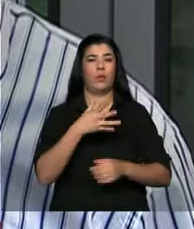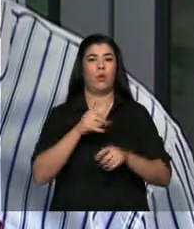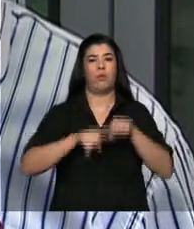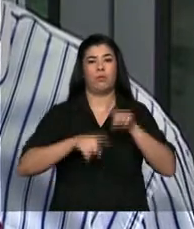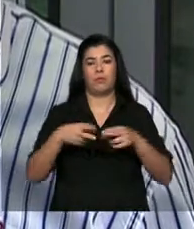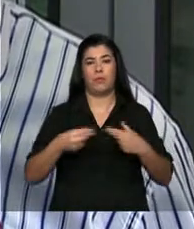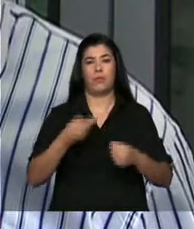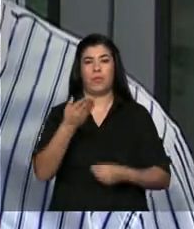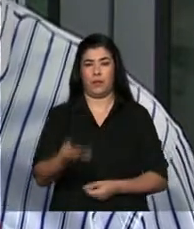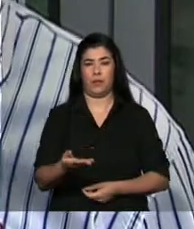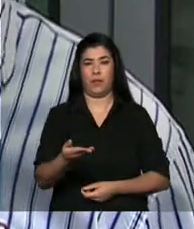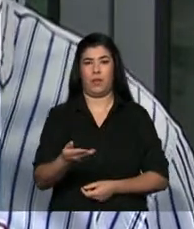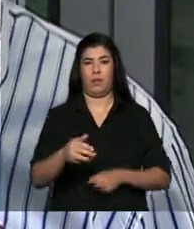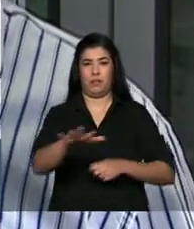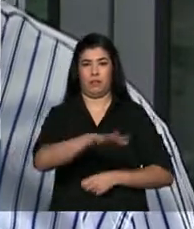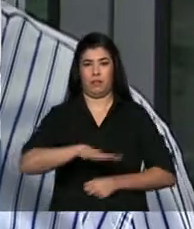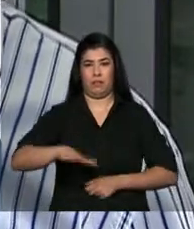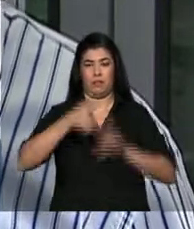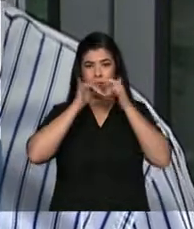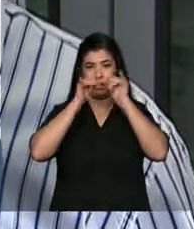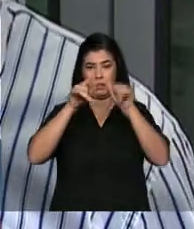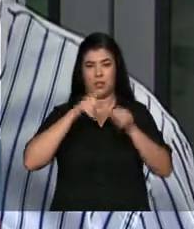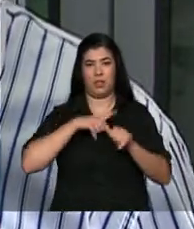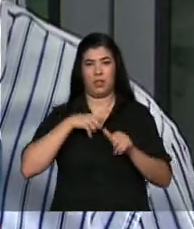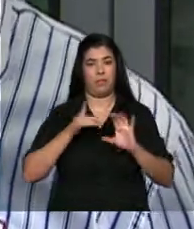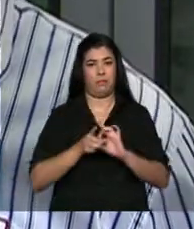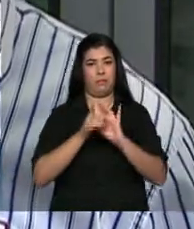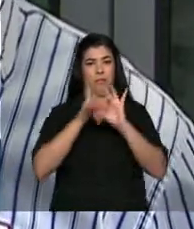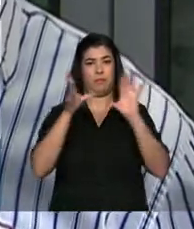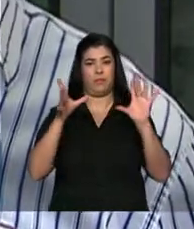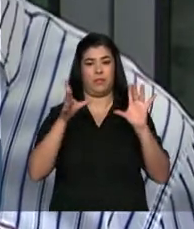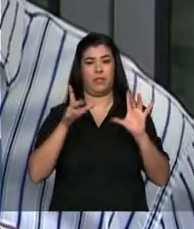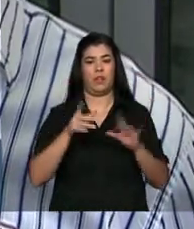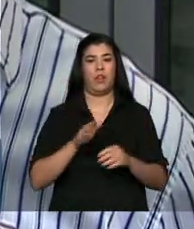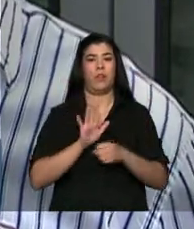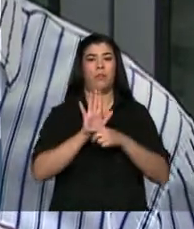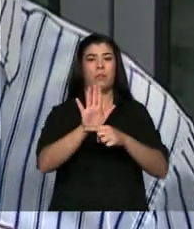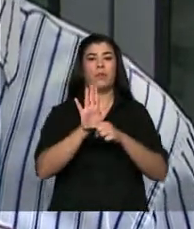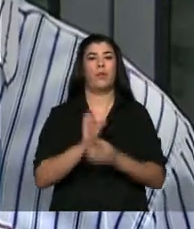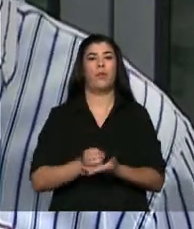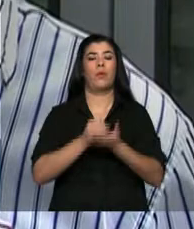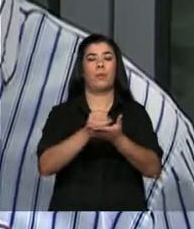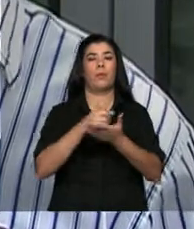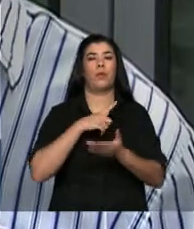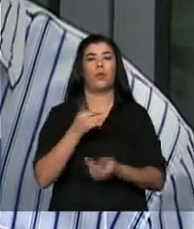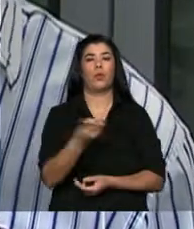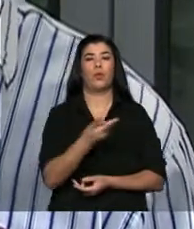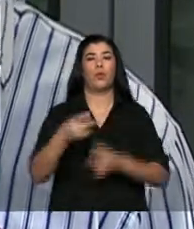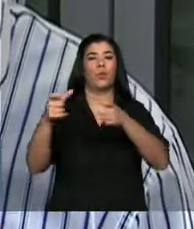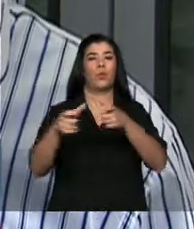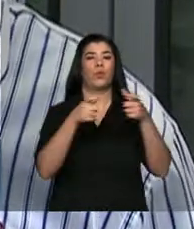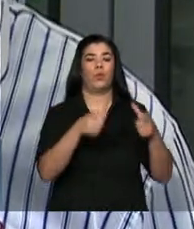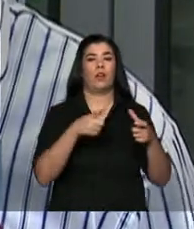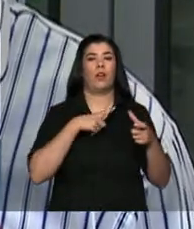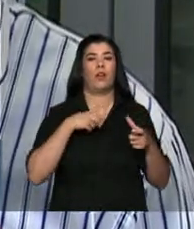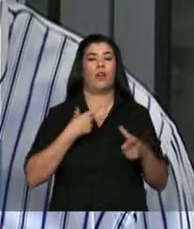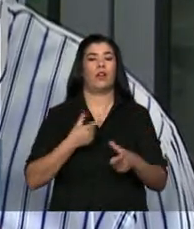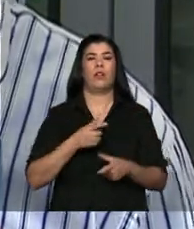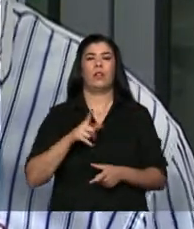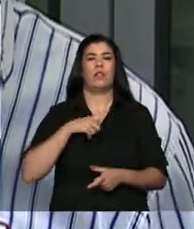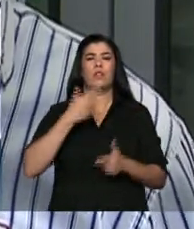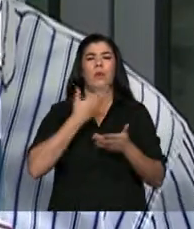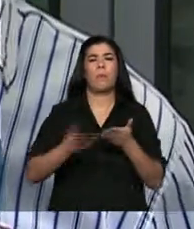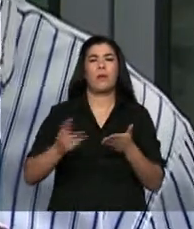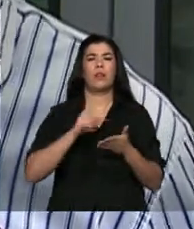subestação provê é a dependência de alimentação de dois pontos distintos, de modo que a saída, a alimentação final, não vai